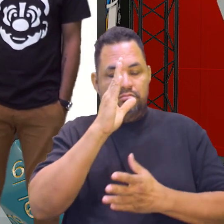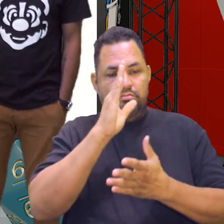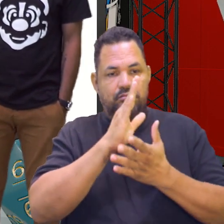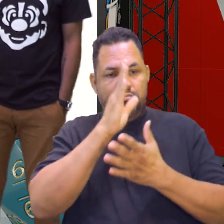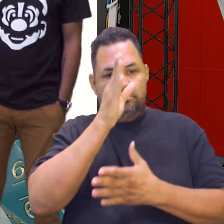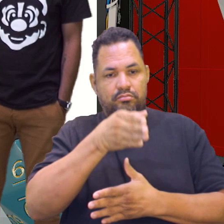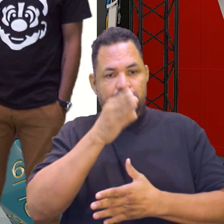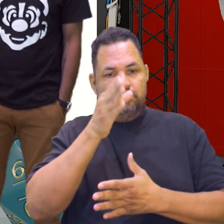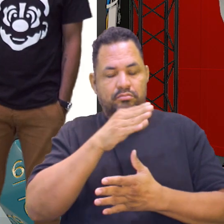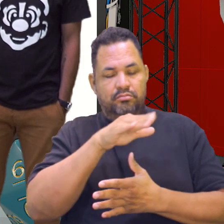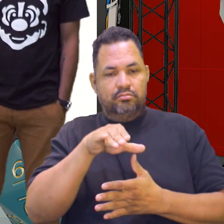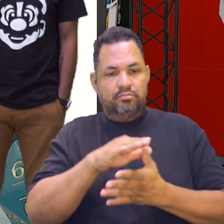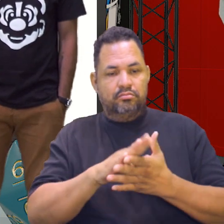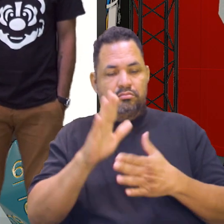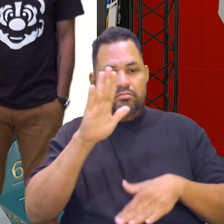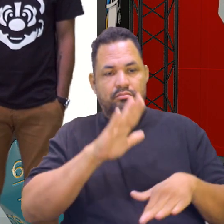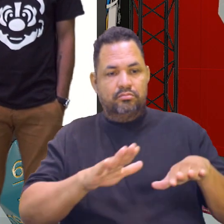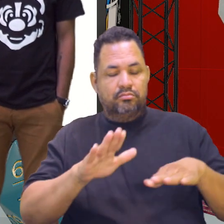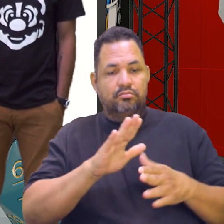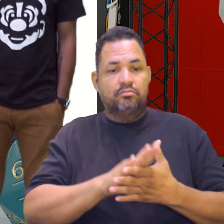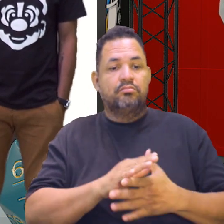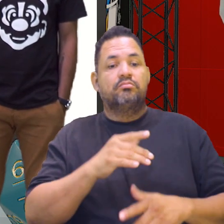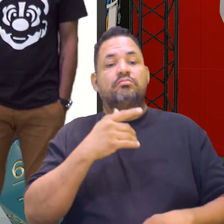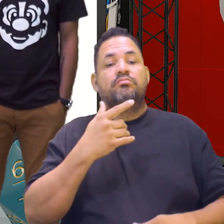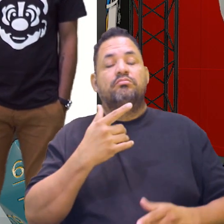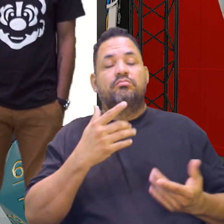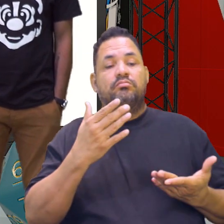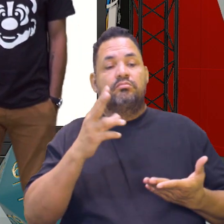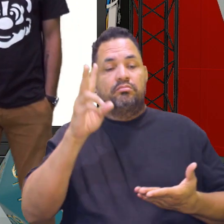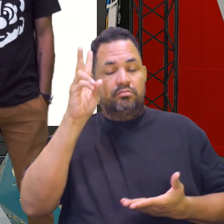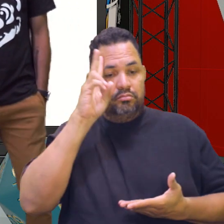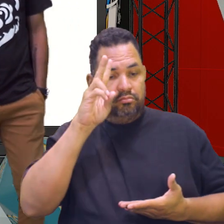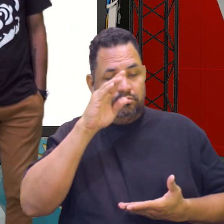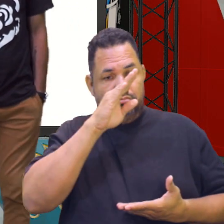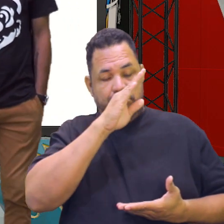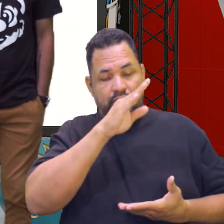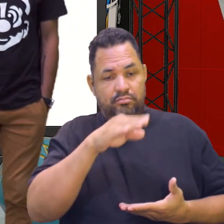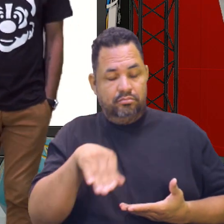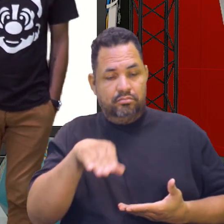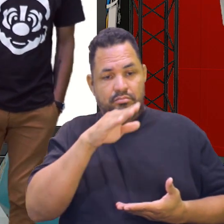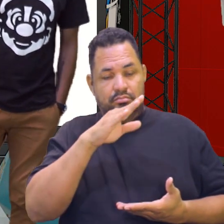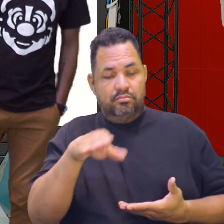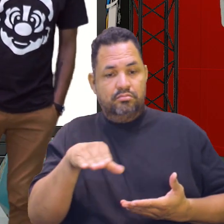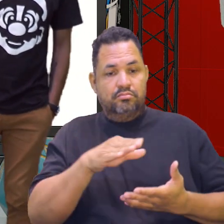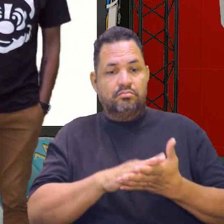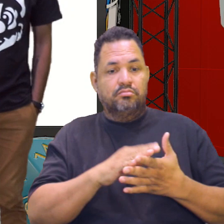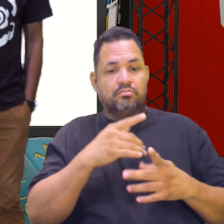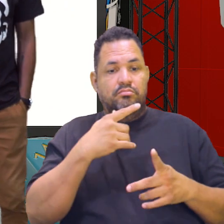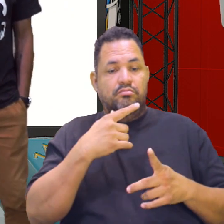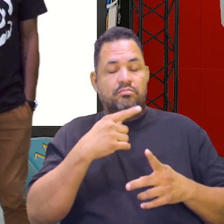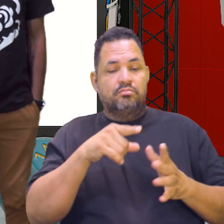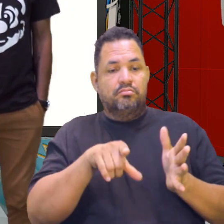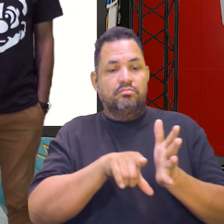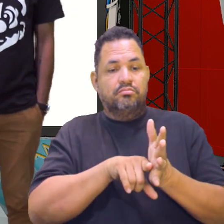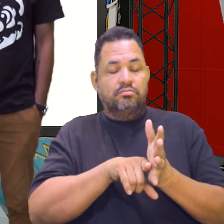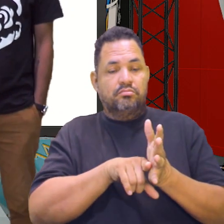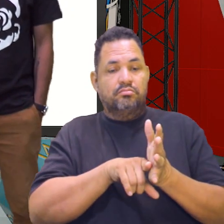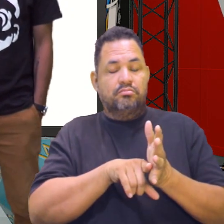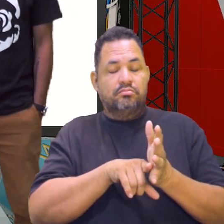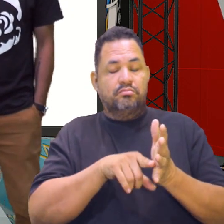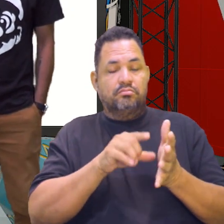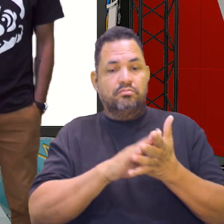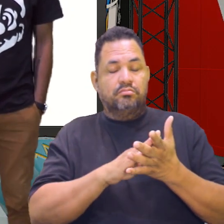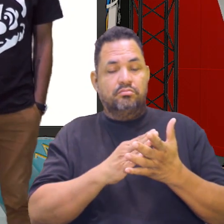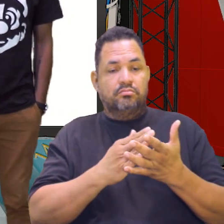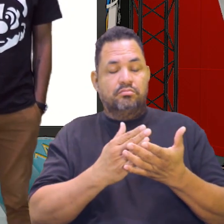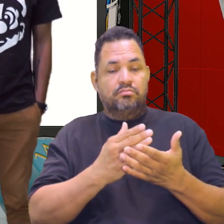multiplica as diagonais lá fora, mas cuidado com sinais, tá? Lembrando que as diagonais principais, a gente vai fazer os valores dela menos